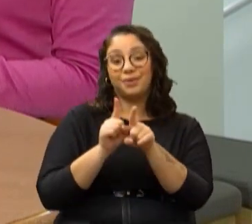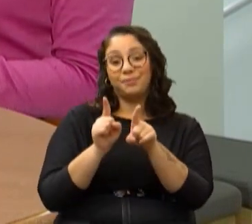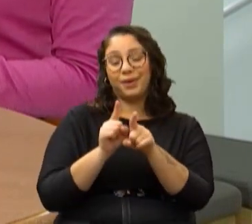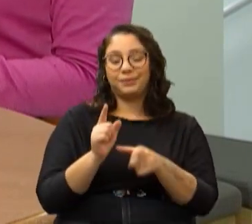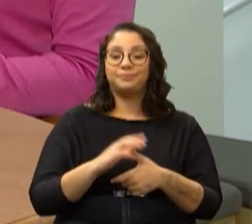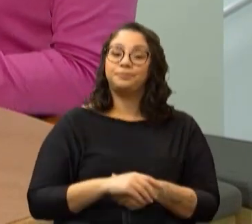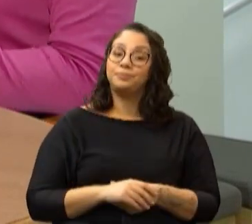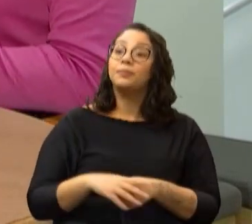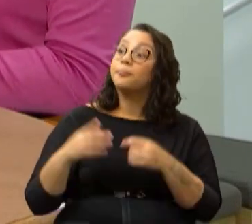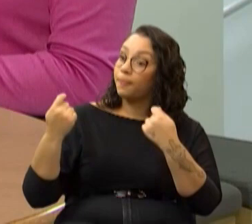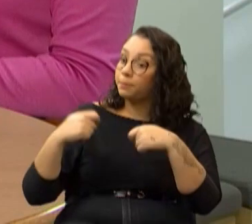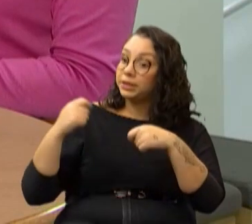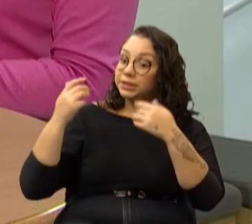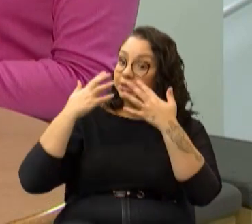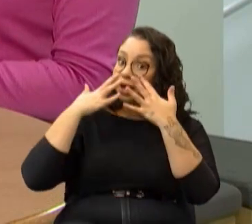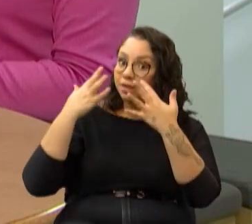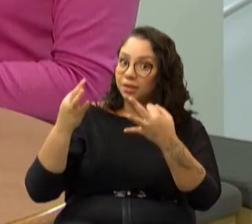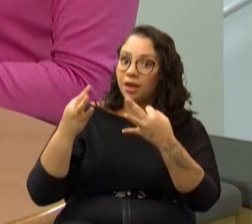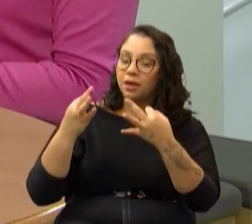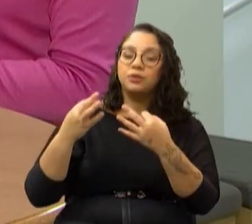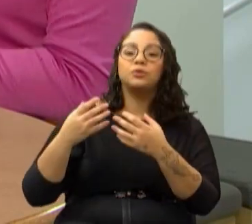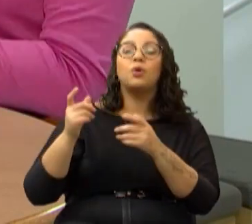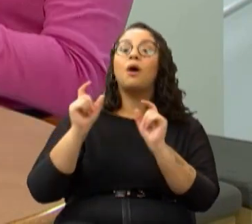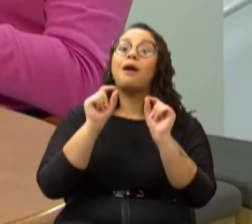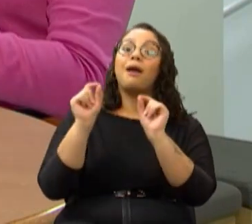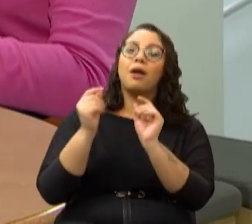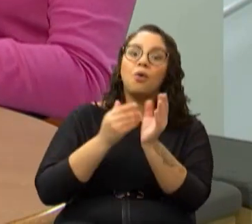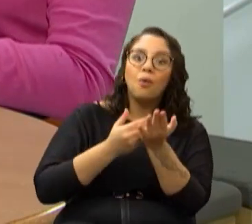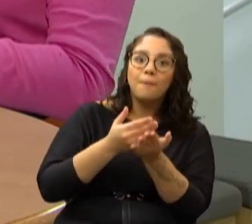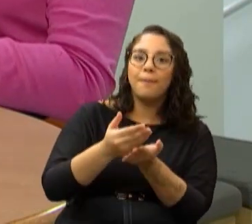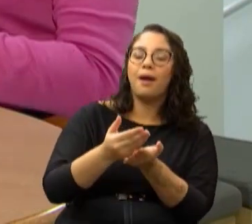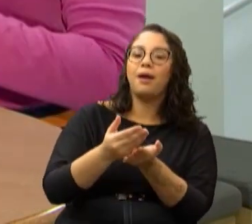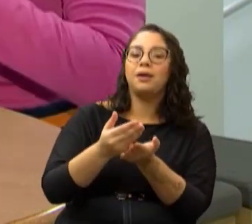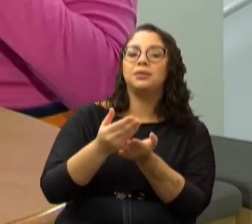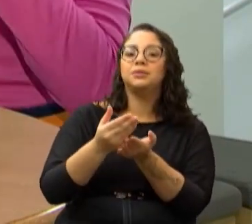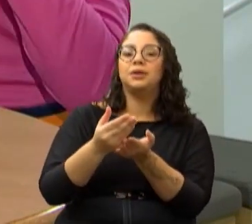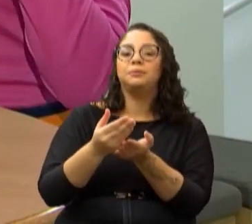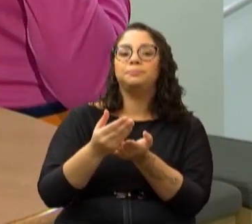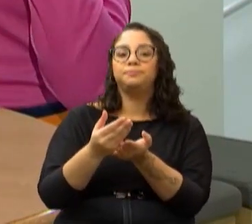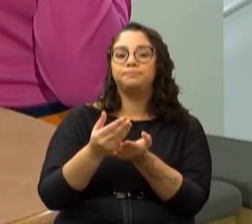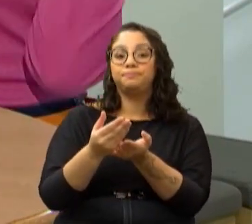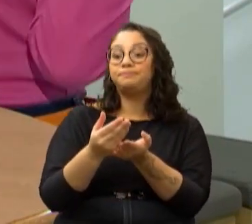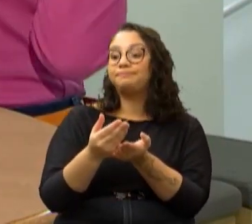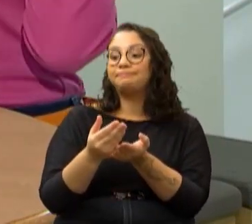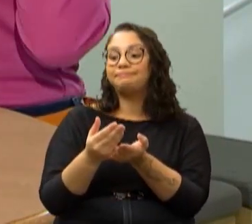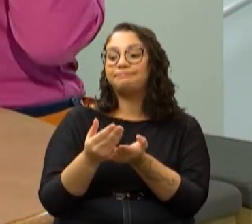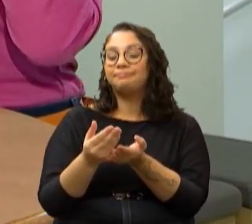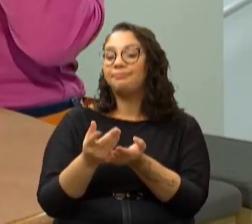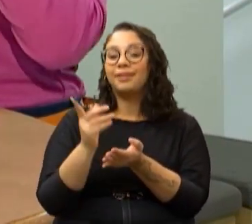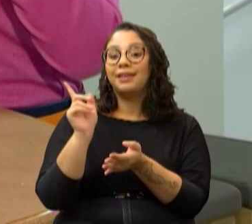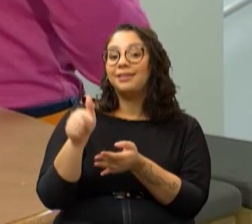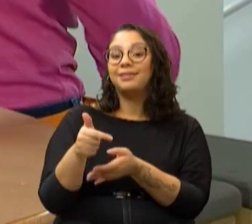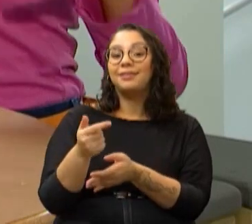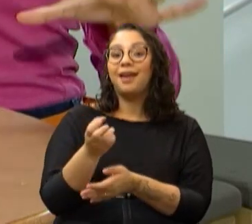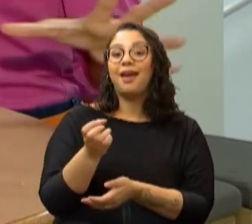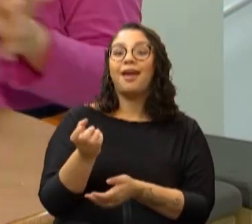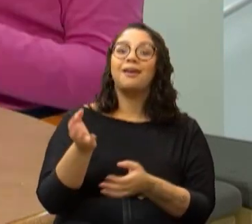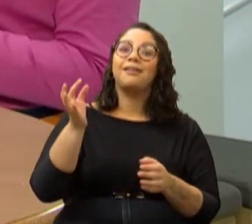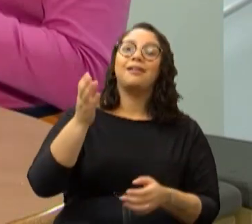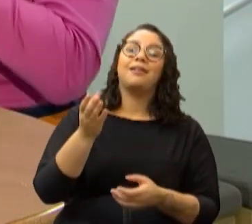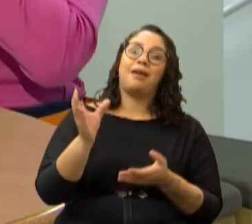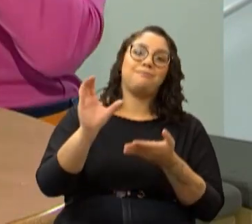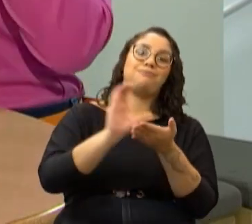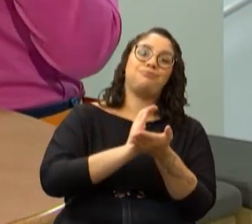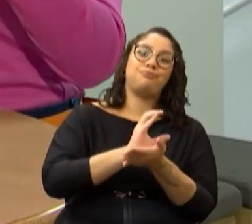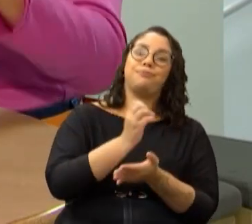muito grande também. E a gente tem que ficar atento nisso, né? Quem vai começar aquelas ganhe com não sei